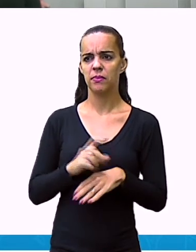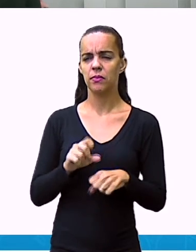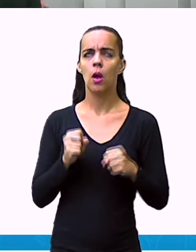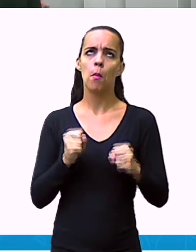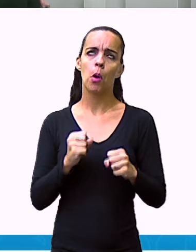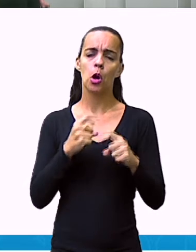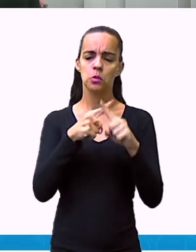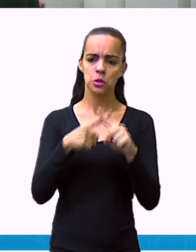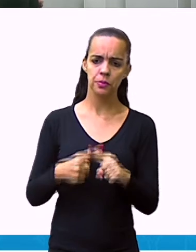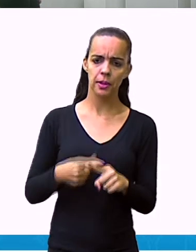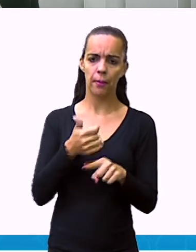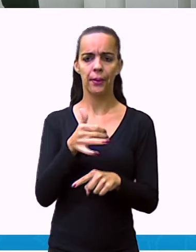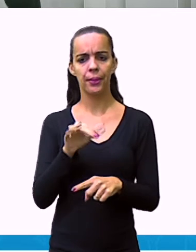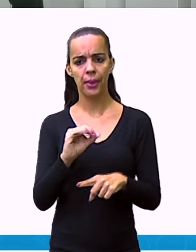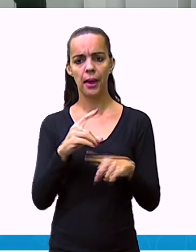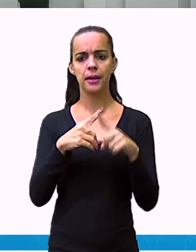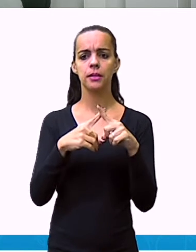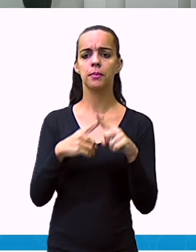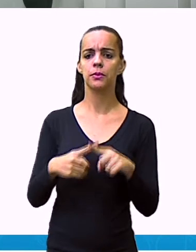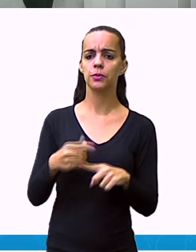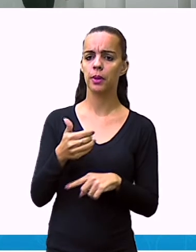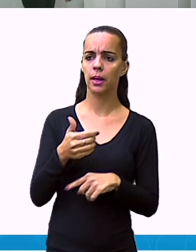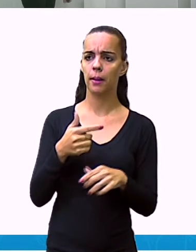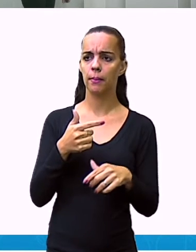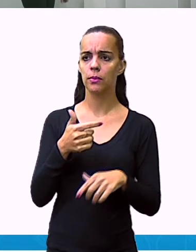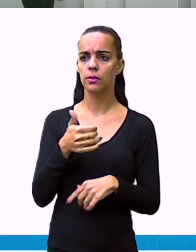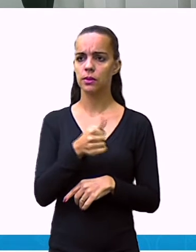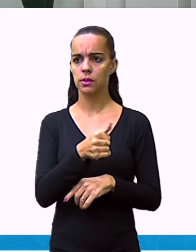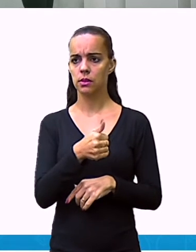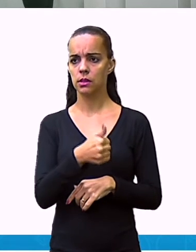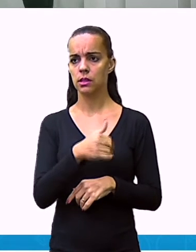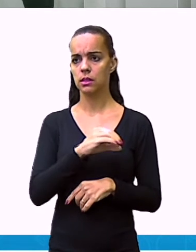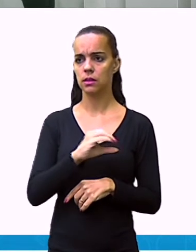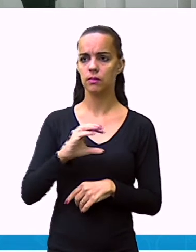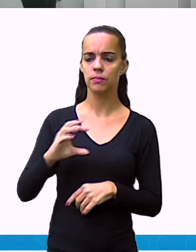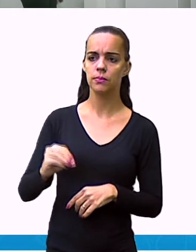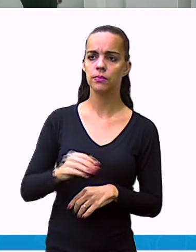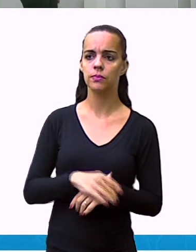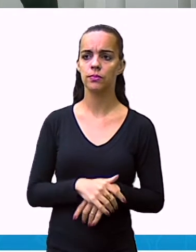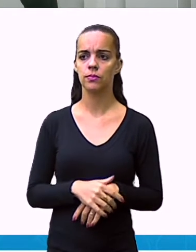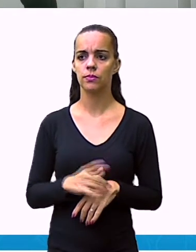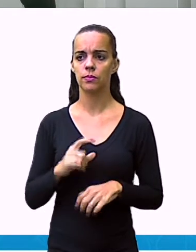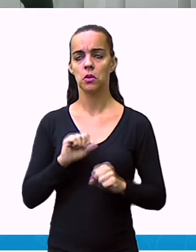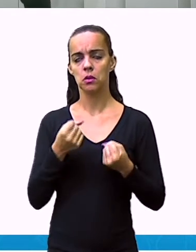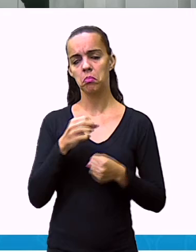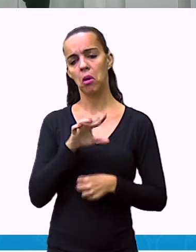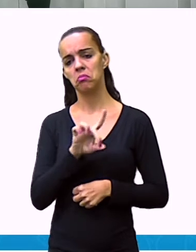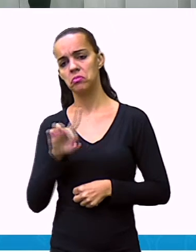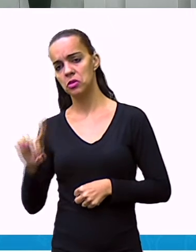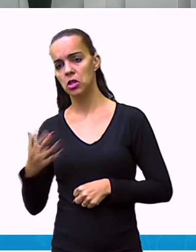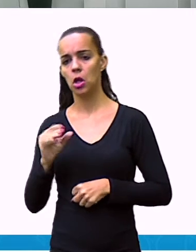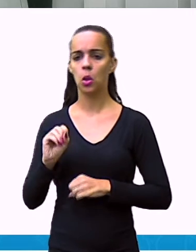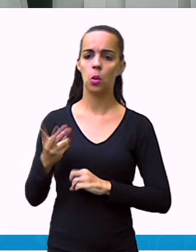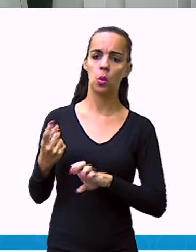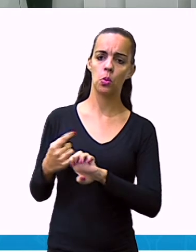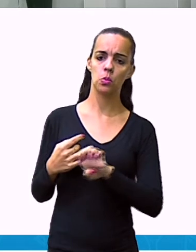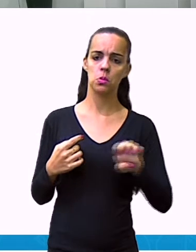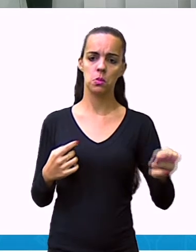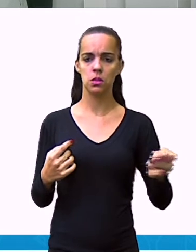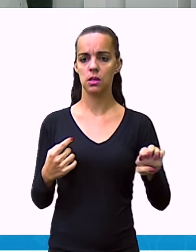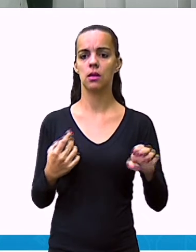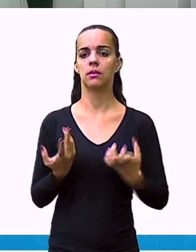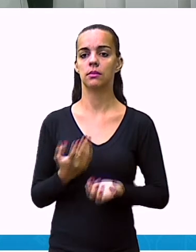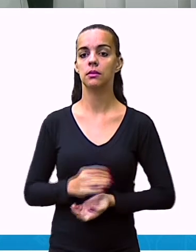10 por 100 por 1000 a gente caminha com a, para direita ou para esquerda Então